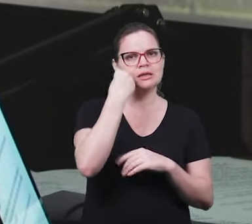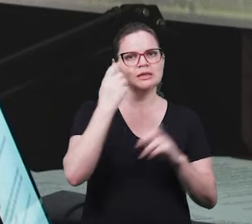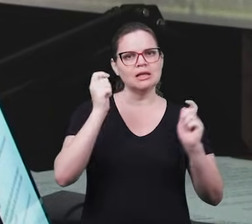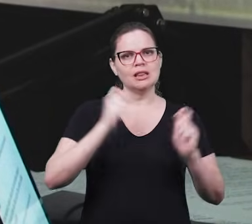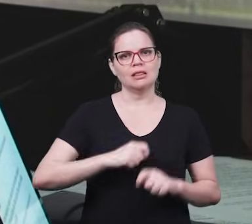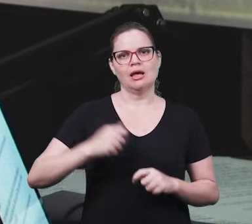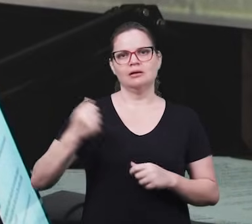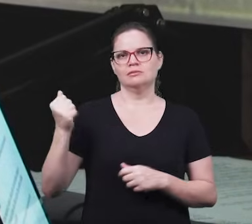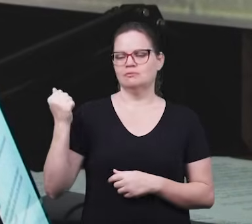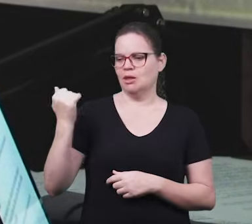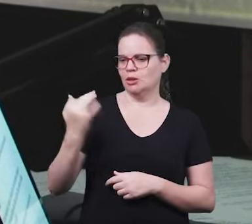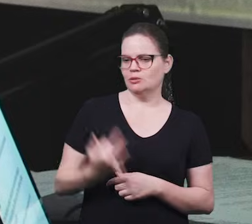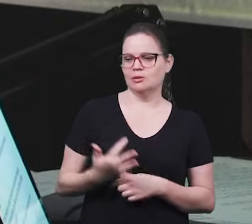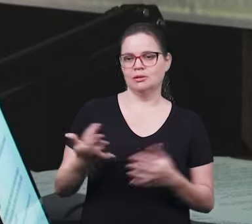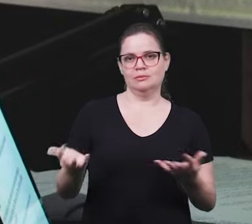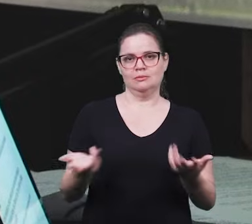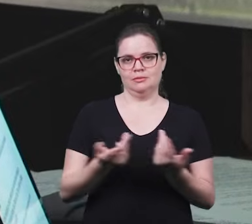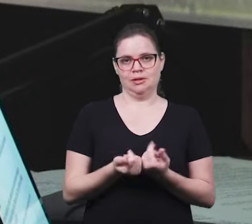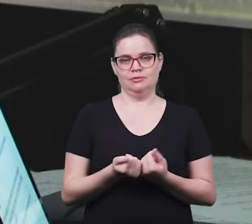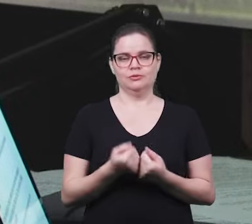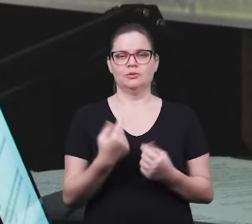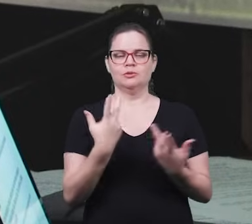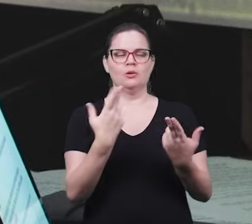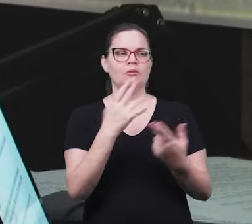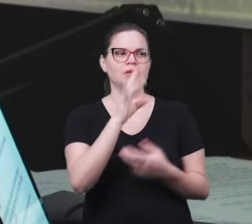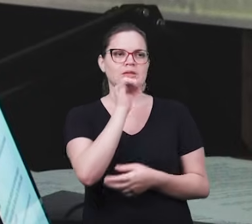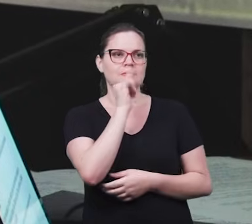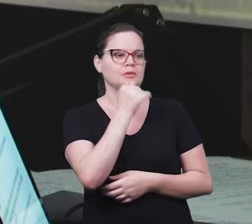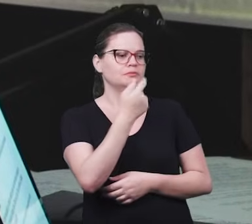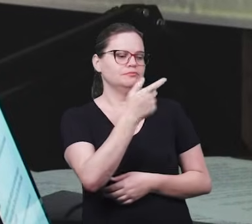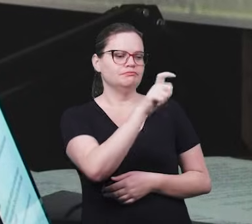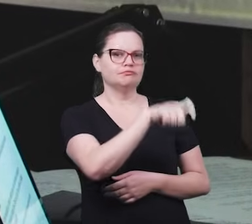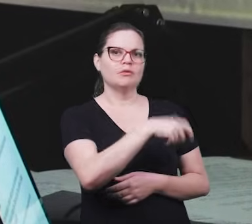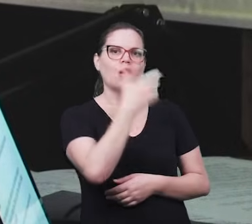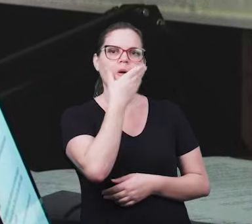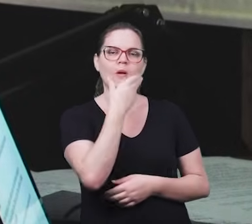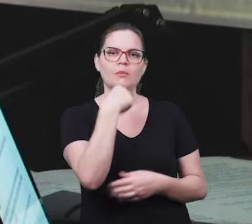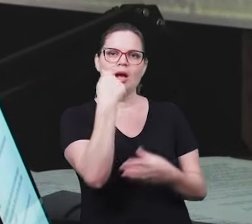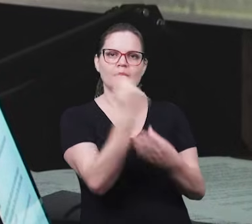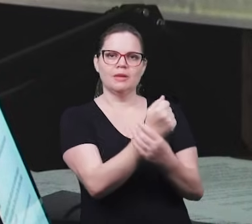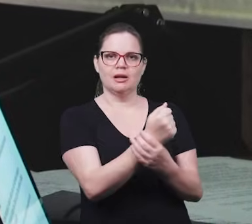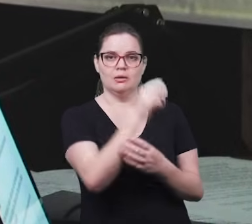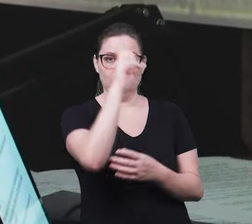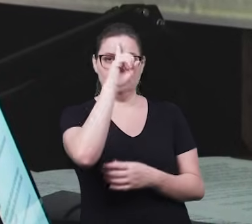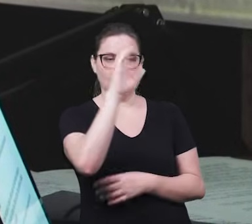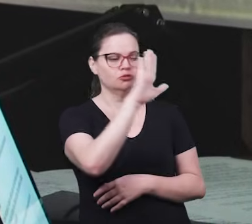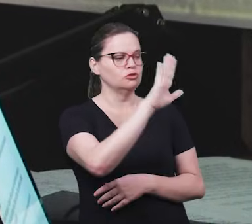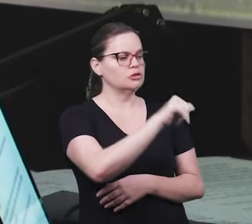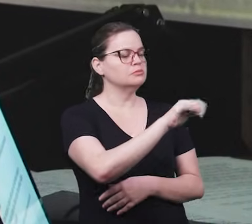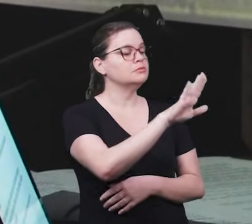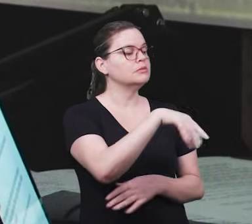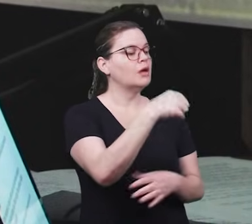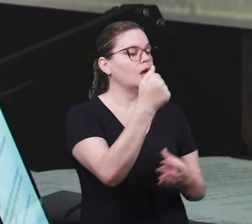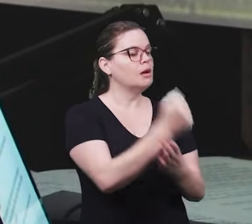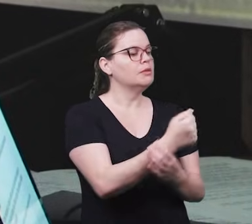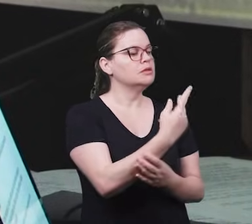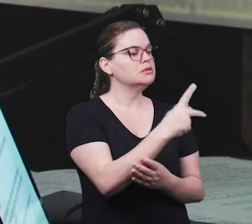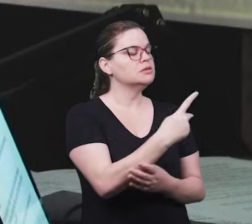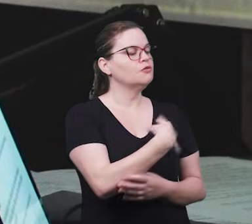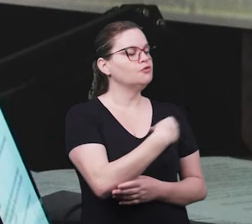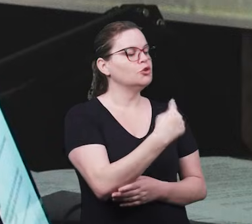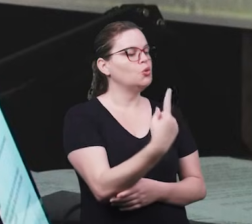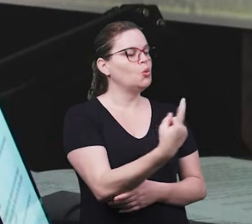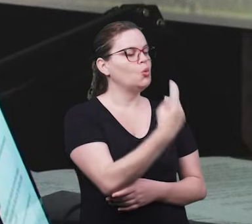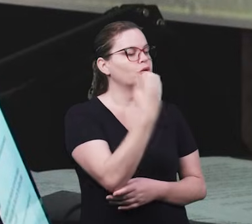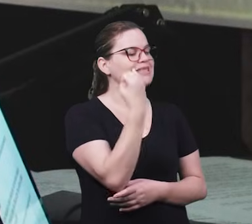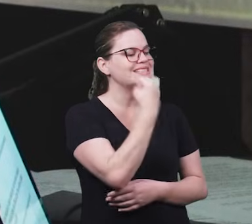maravilhosa diante do Senhor. Você vê que o Senhor, quando chama Abraão para que ele pudesse oferecer o seu único filho em